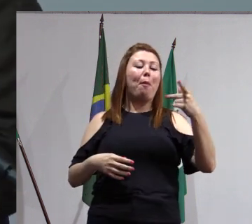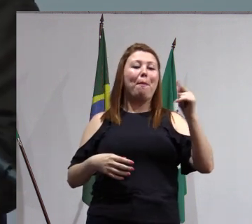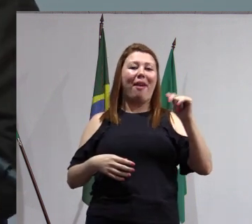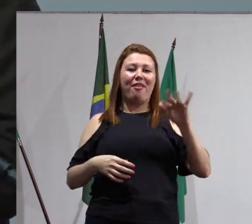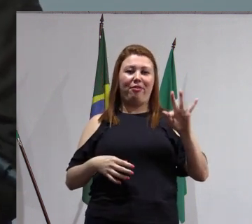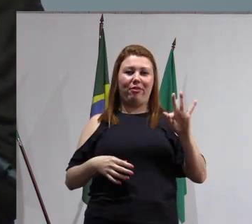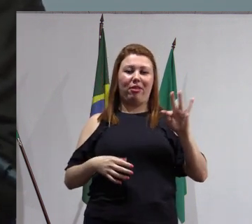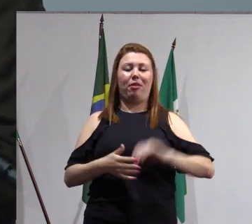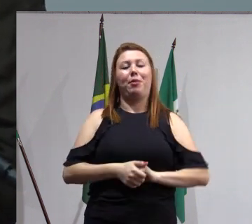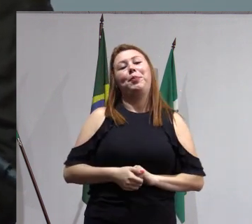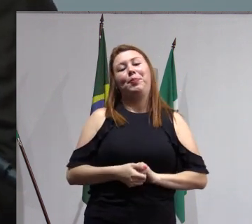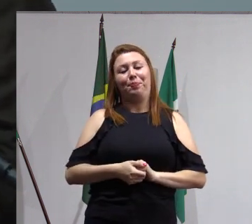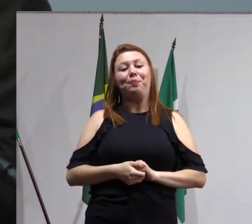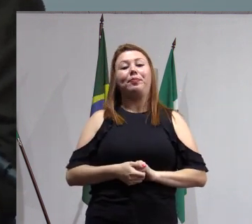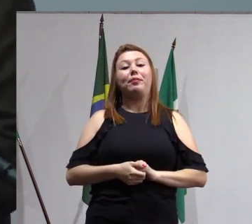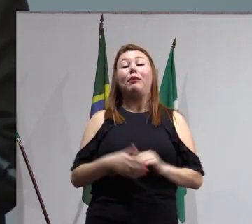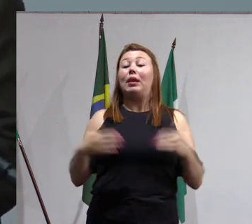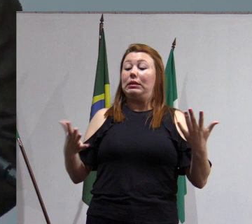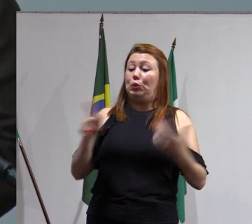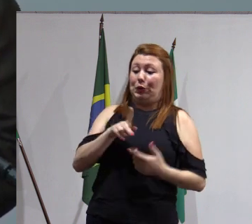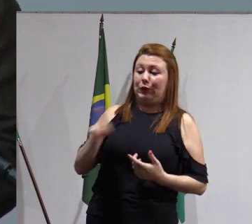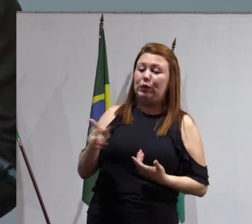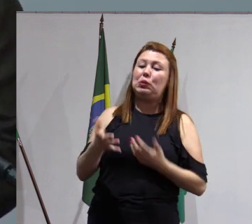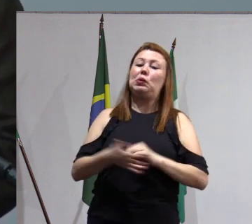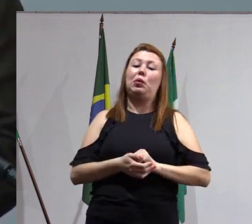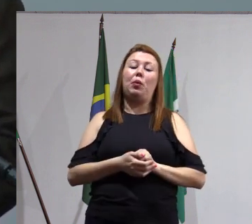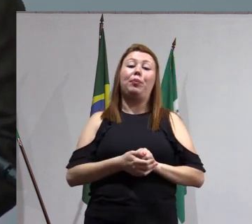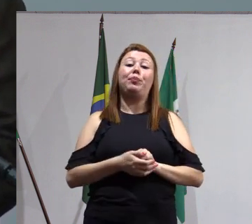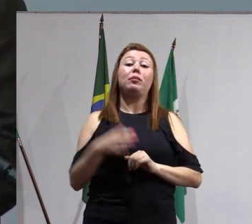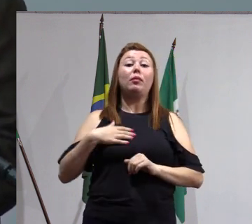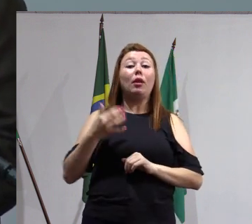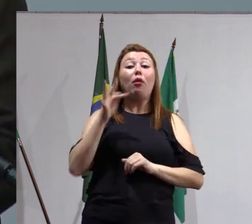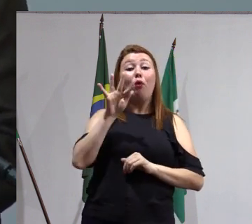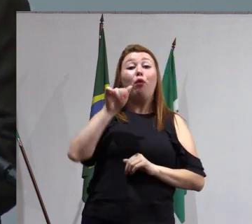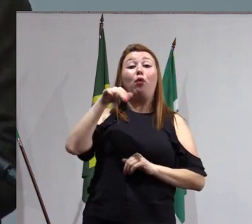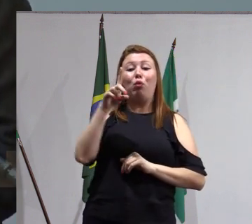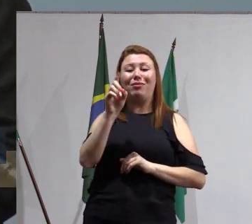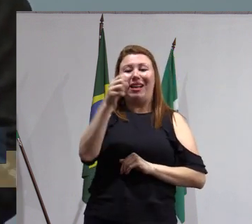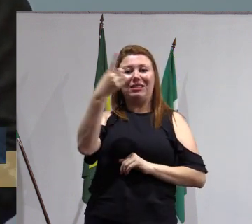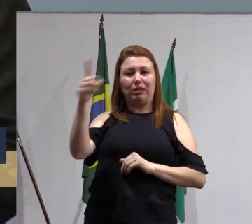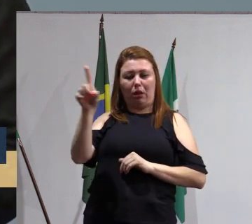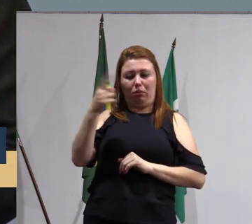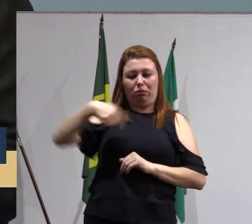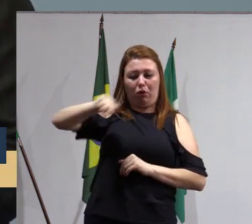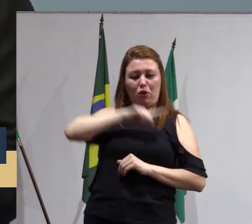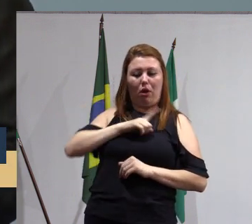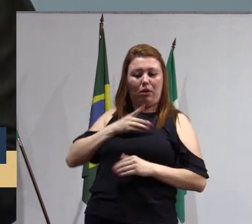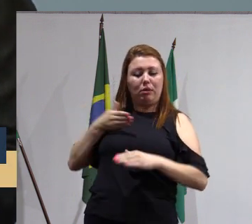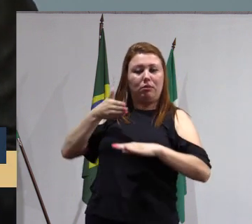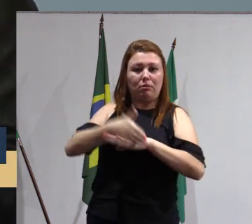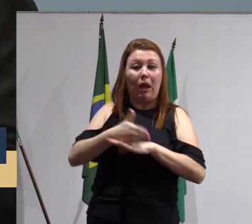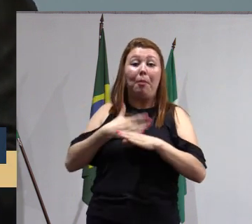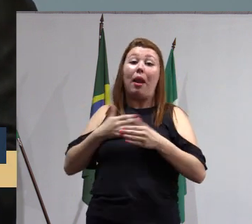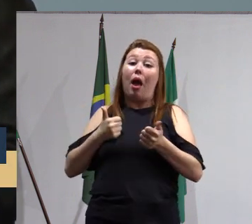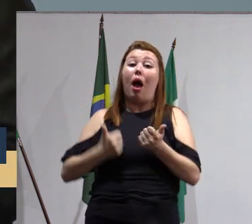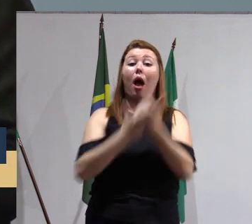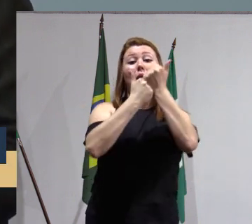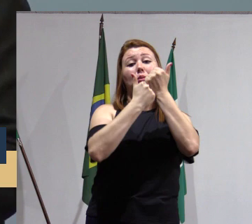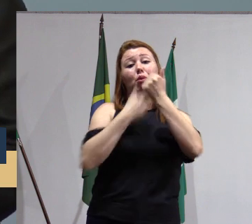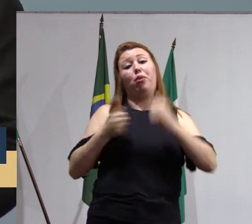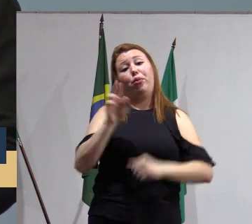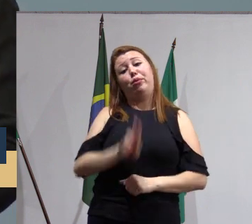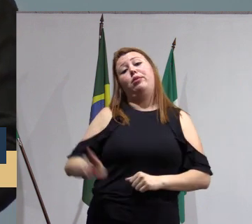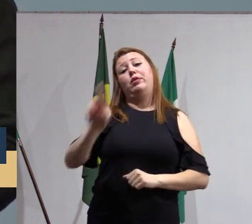Professor, as fundações de apoio estão aqui justamente para isso, para o apoio à universidade. Né?